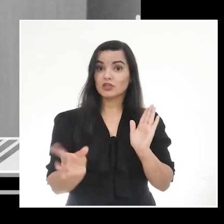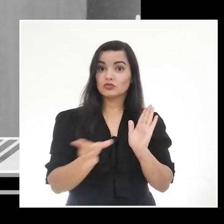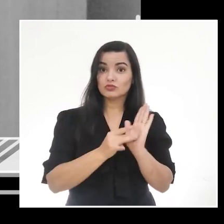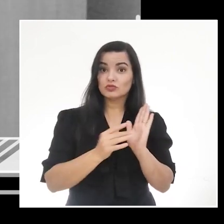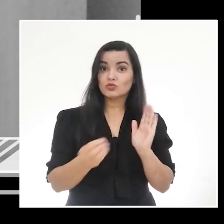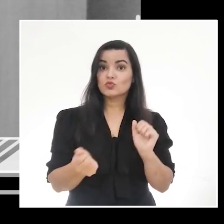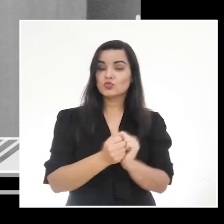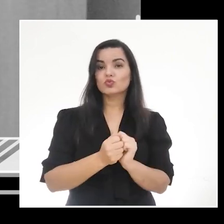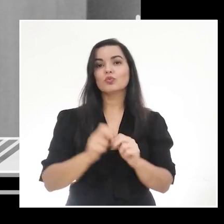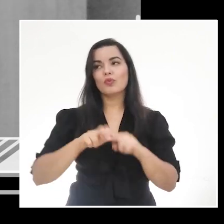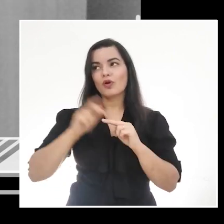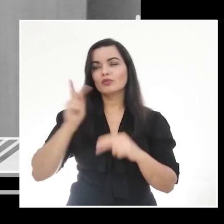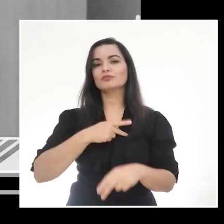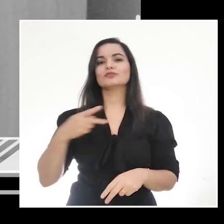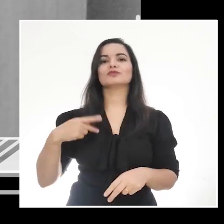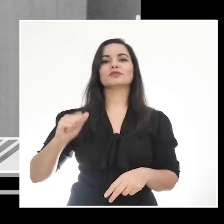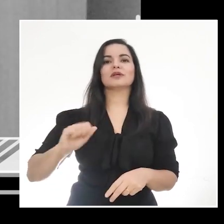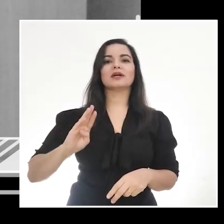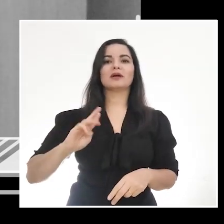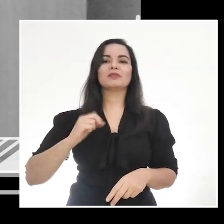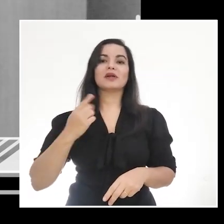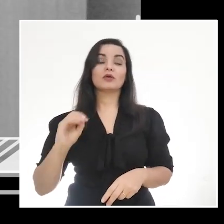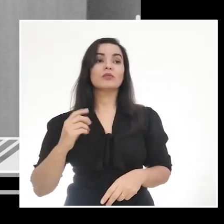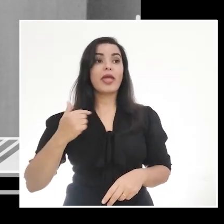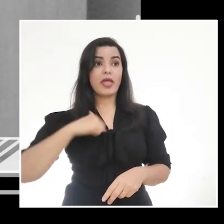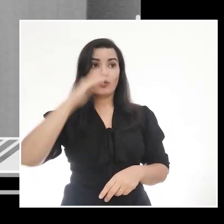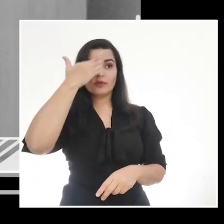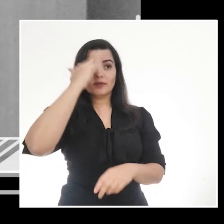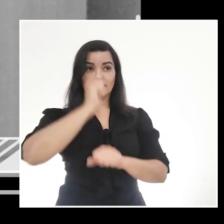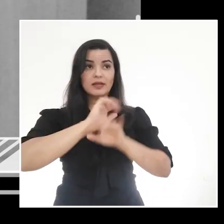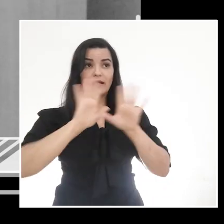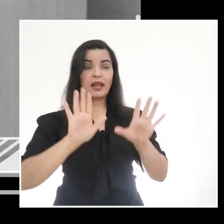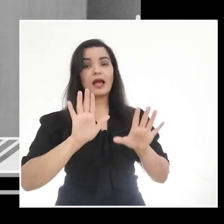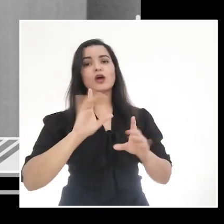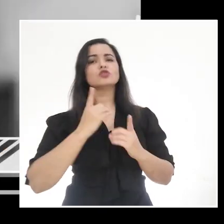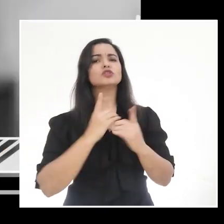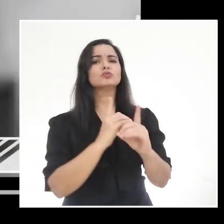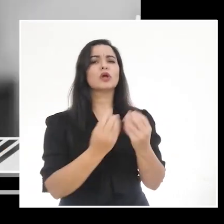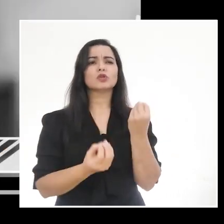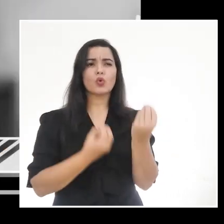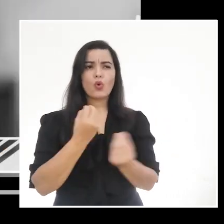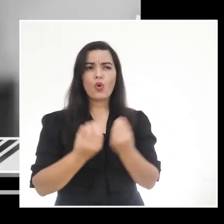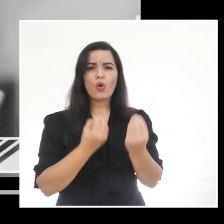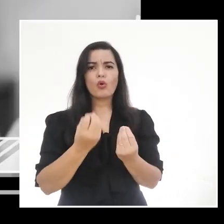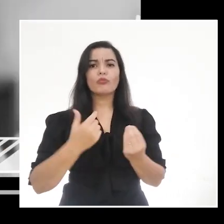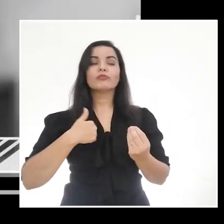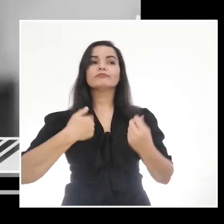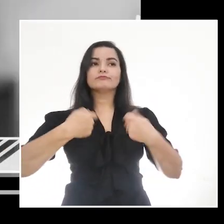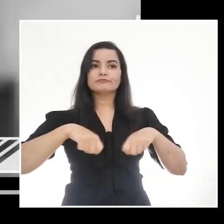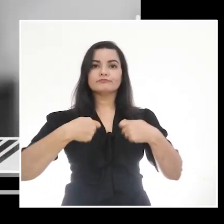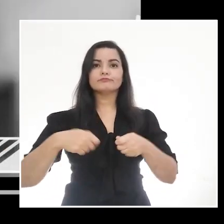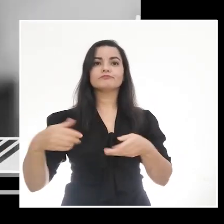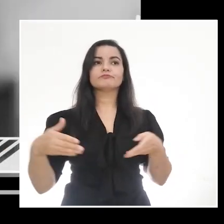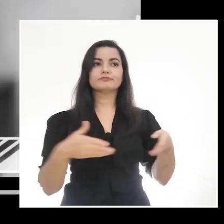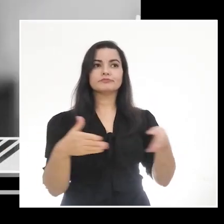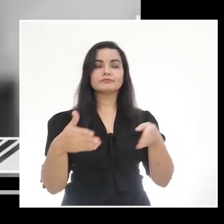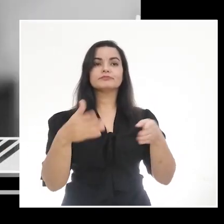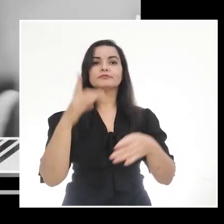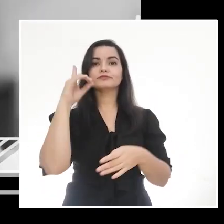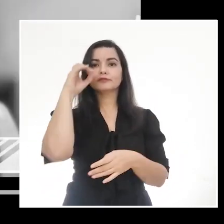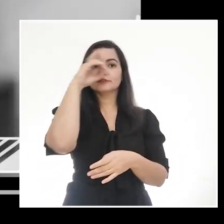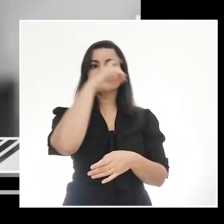referência. Isso tudo foi a partir do pastor Abraão, né? Para eu entender o que era o